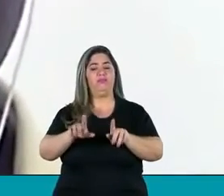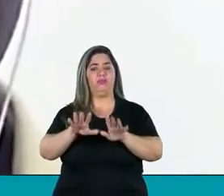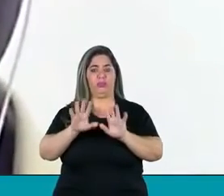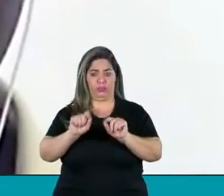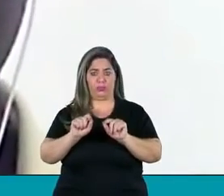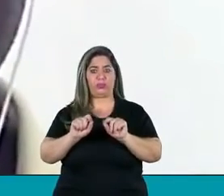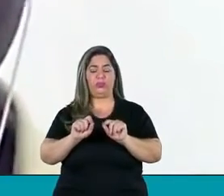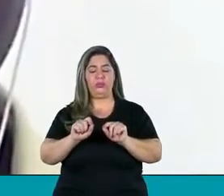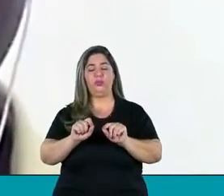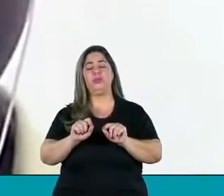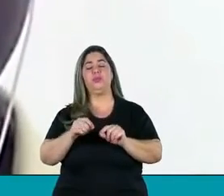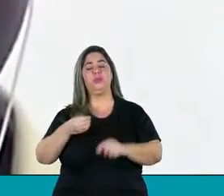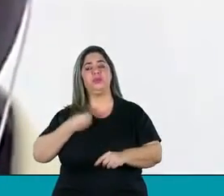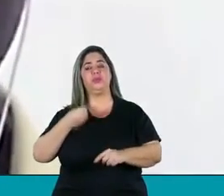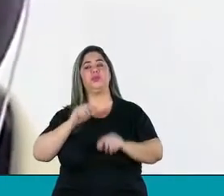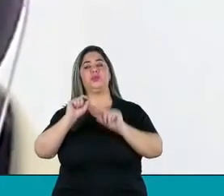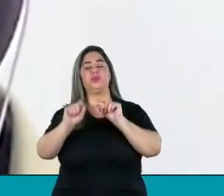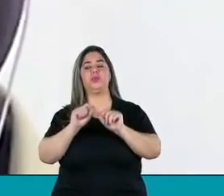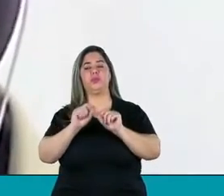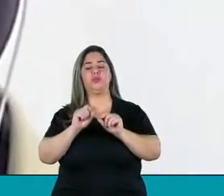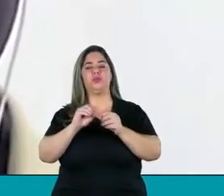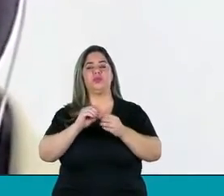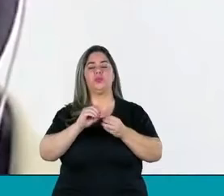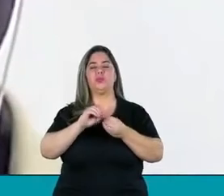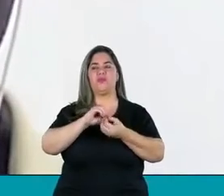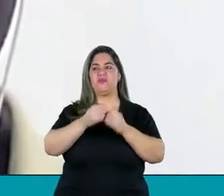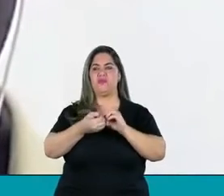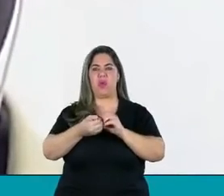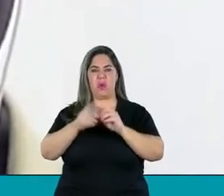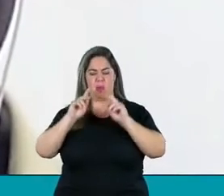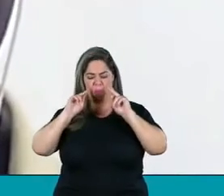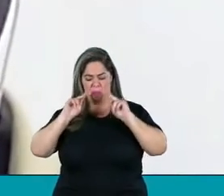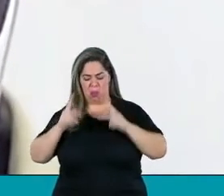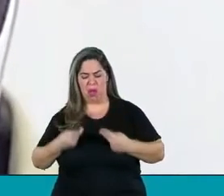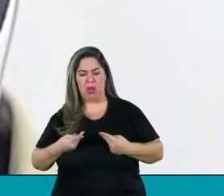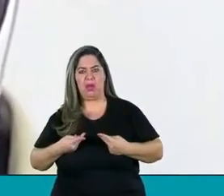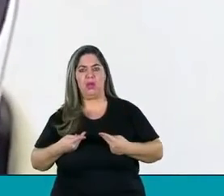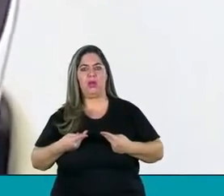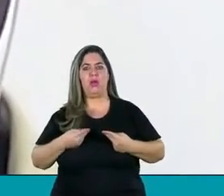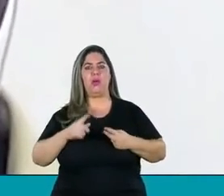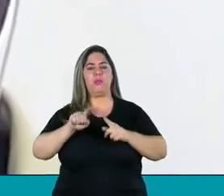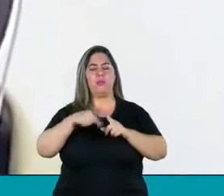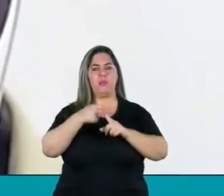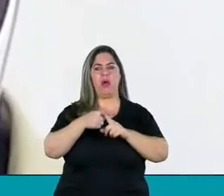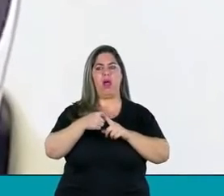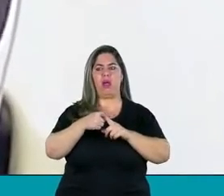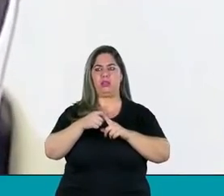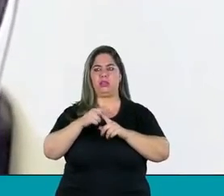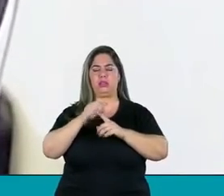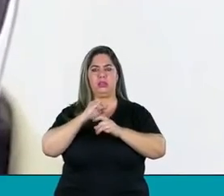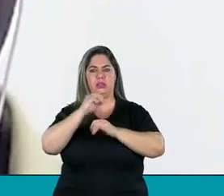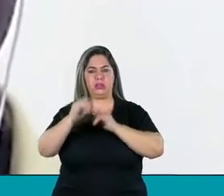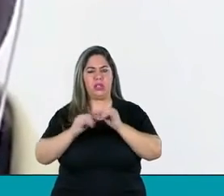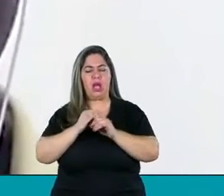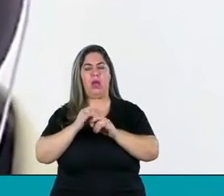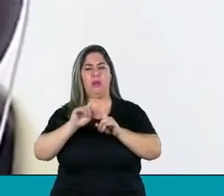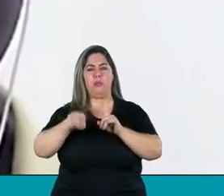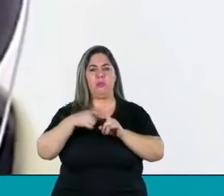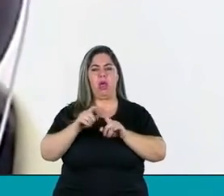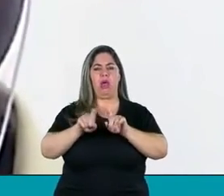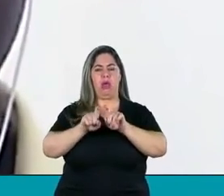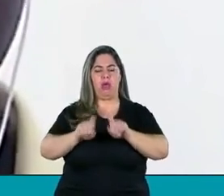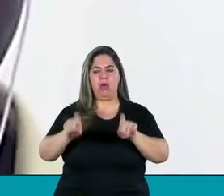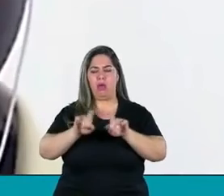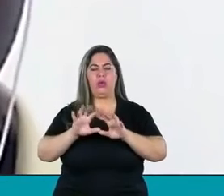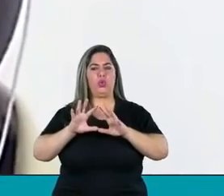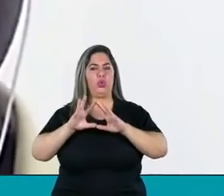vida é reduzido, portanto, a essa concepção biológica da máquina, que, por sua vez, refuta a análise dialética da historicidade